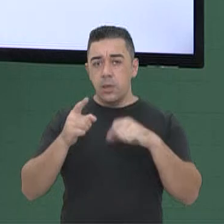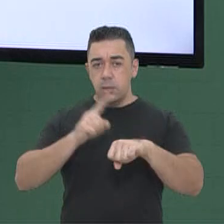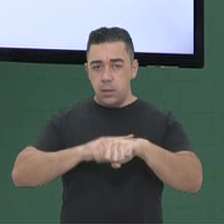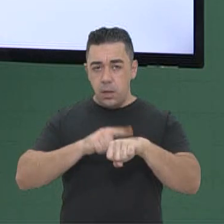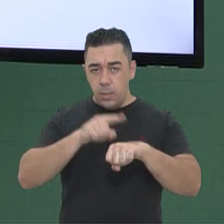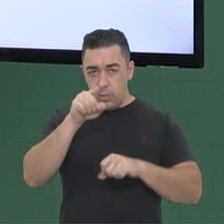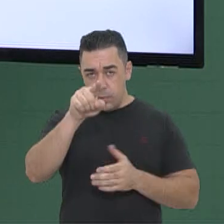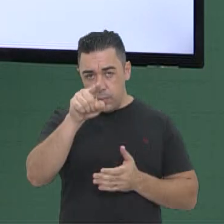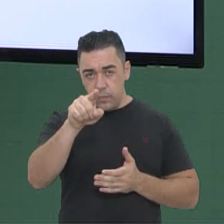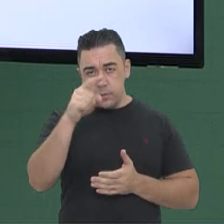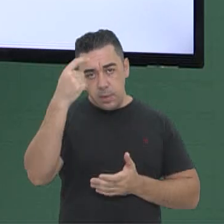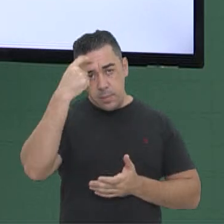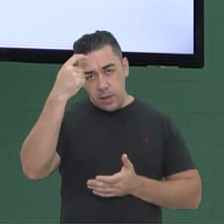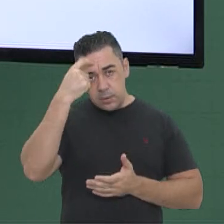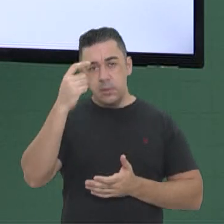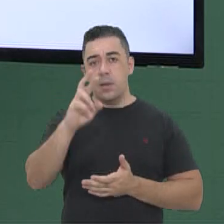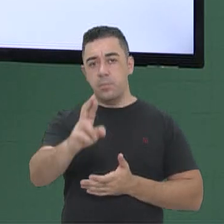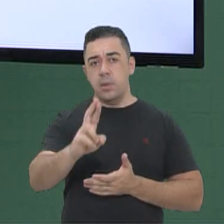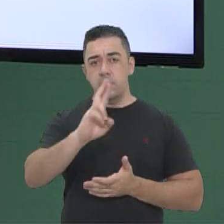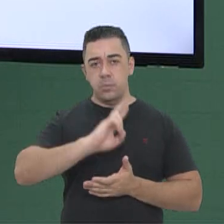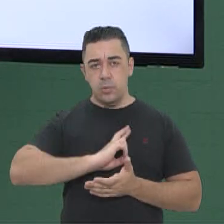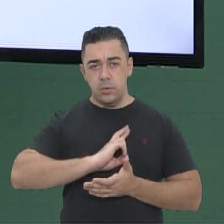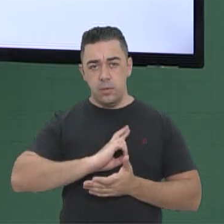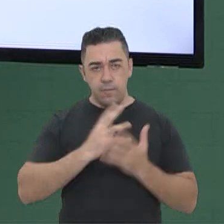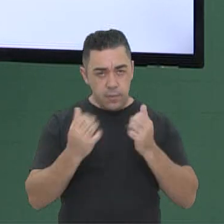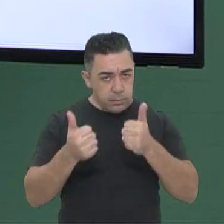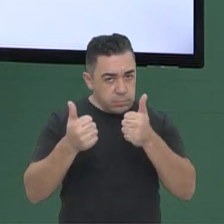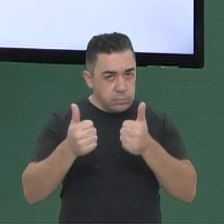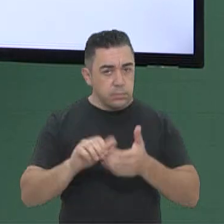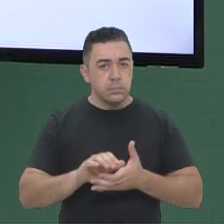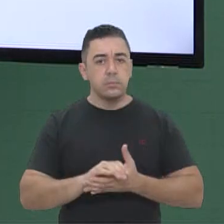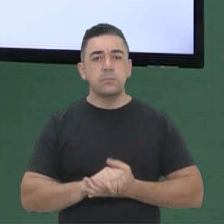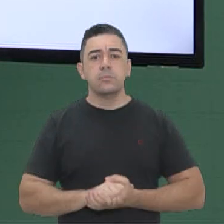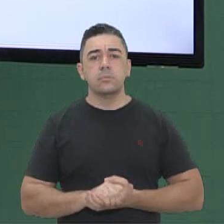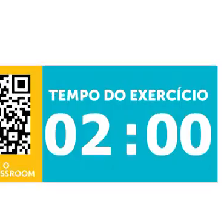um tempo para vocês pensarem aí. Vamos lá?